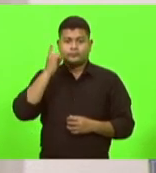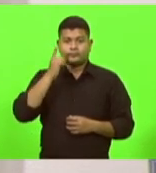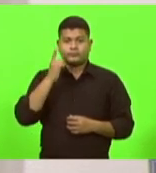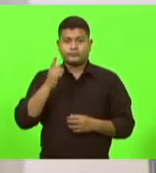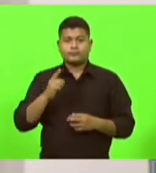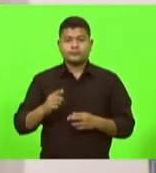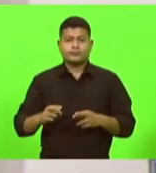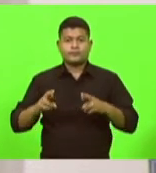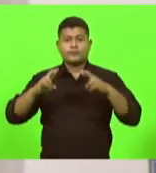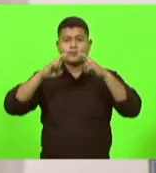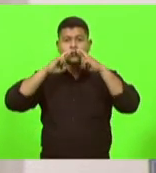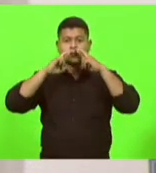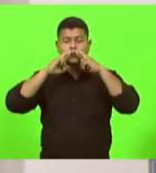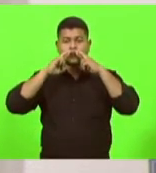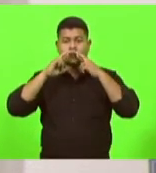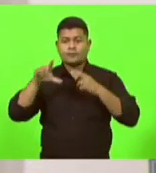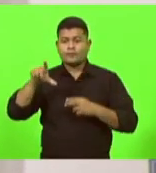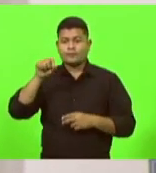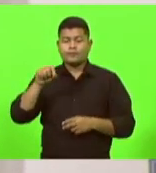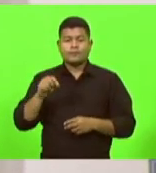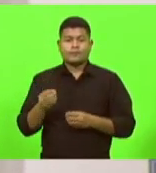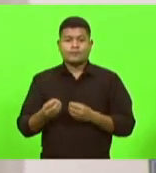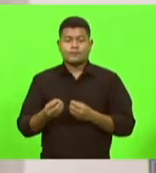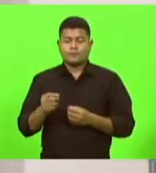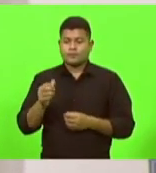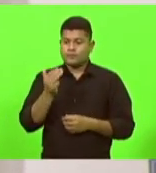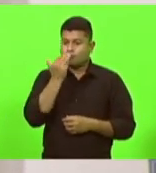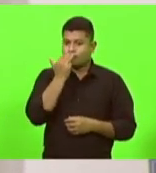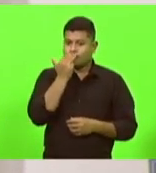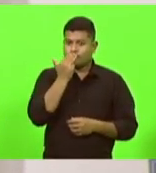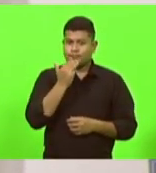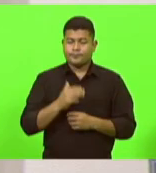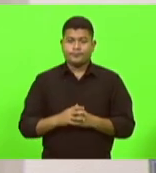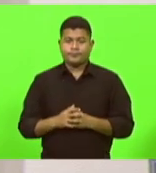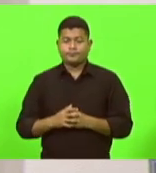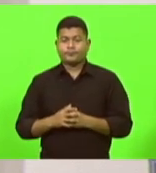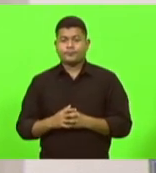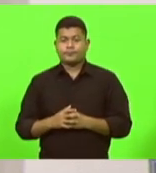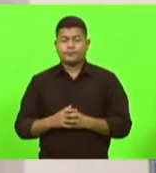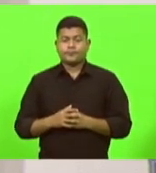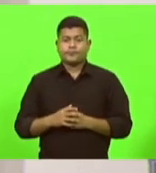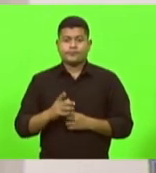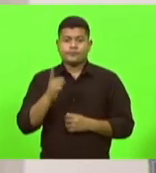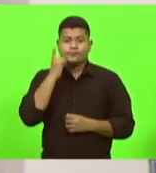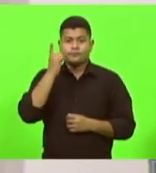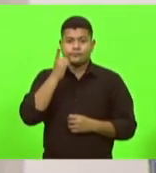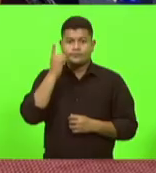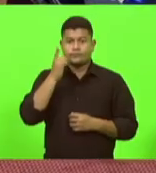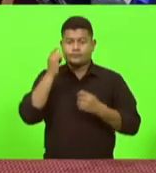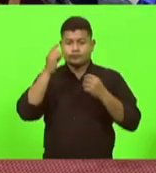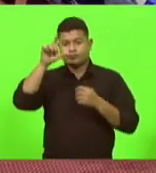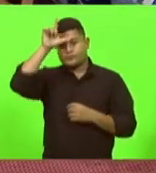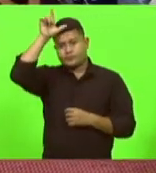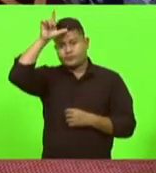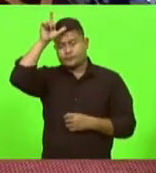Titon? Moacir Sopelsa. Obrigado, deputado. Como vota o deputado Sargento Lima?